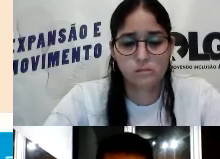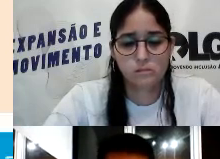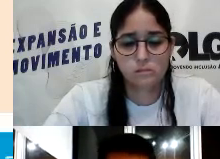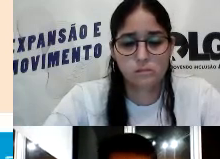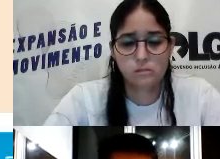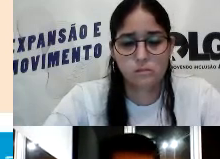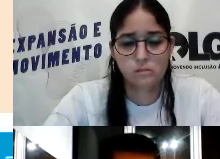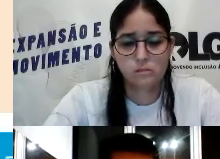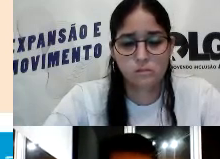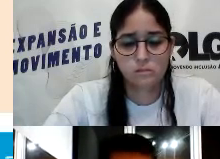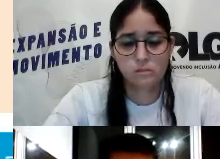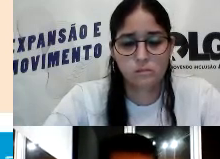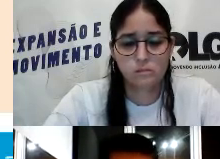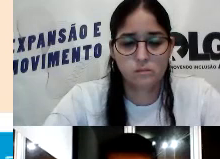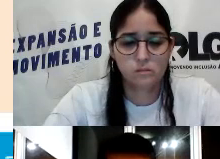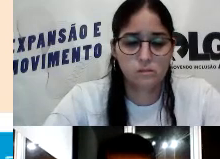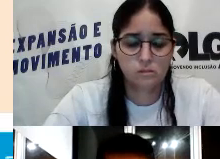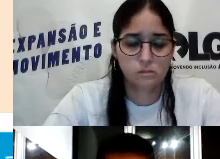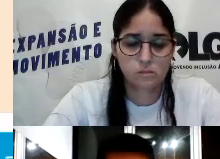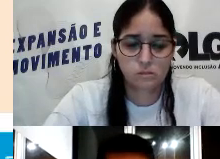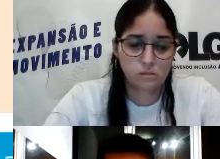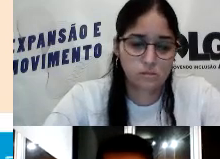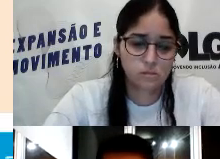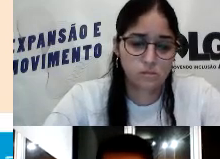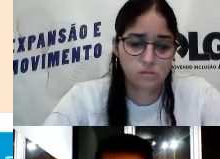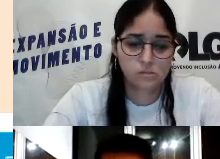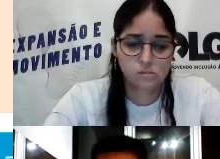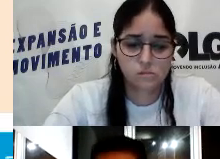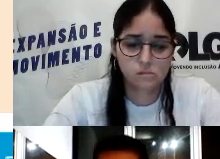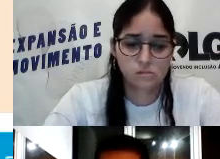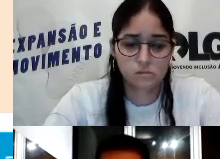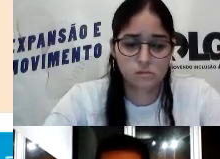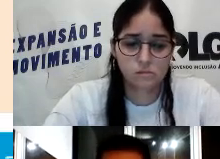pesquisador americano, Brian, que trabalha principalmente com a síndrome de Down,